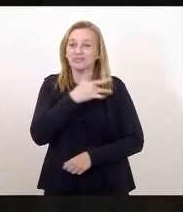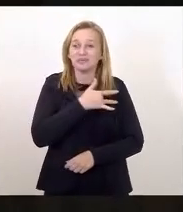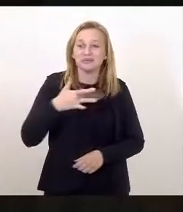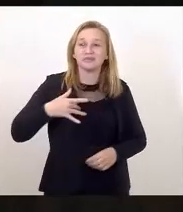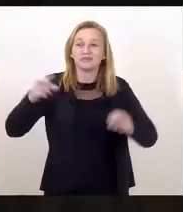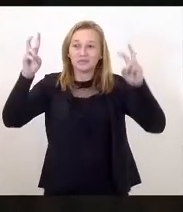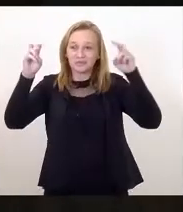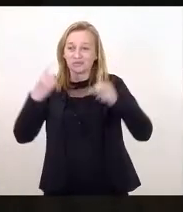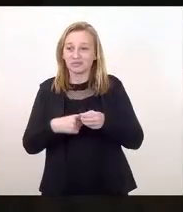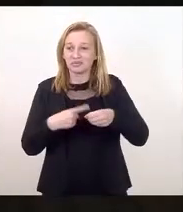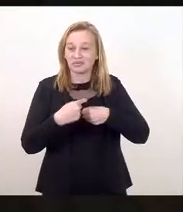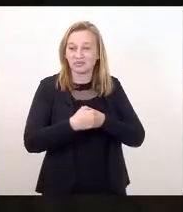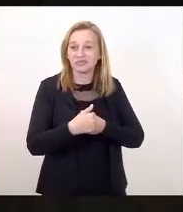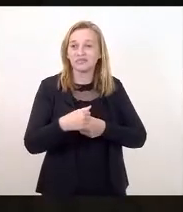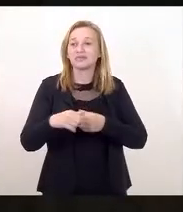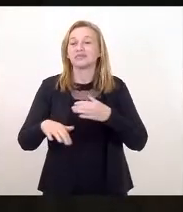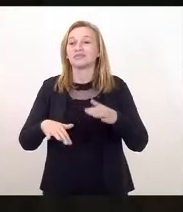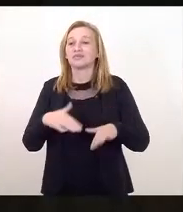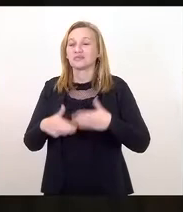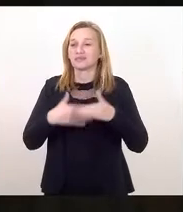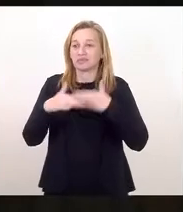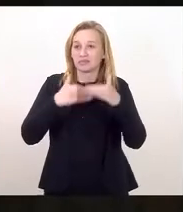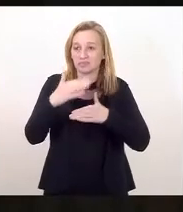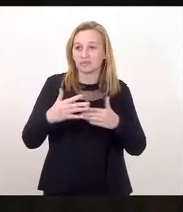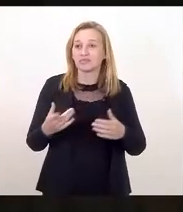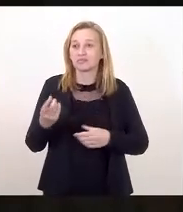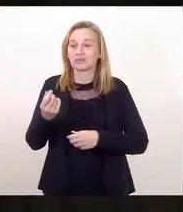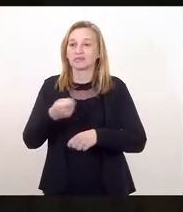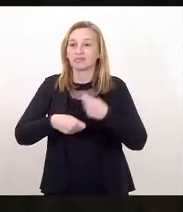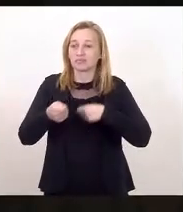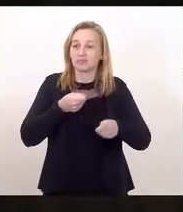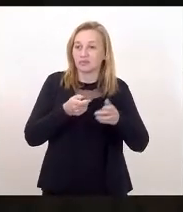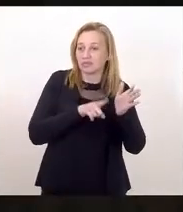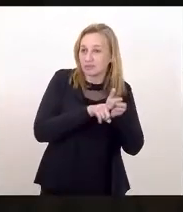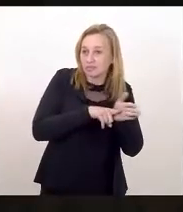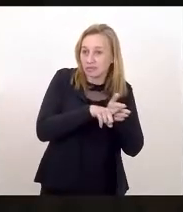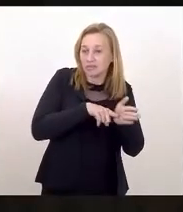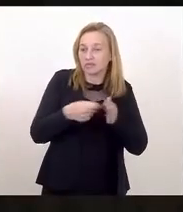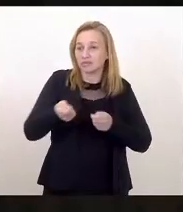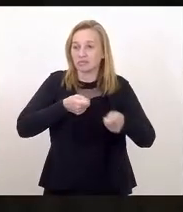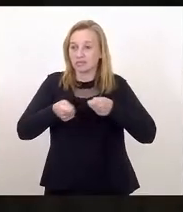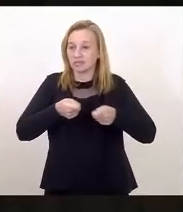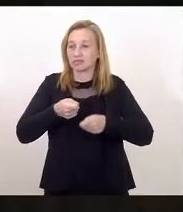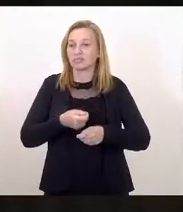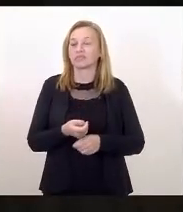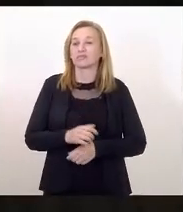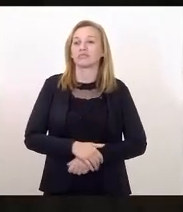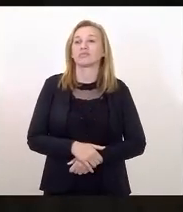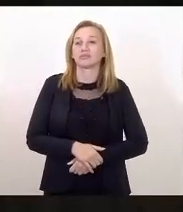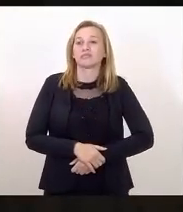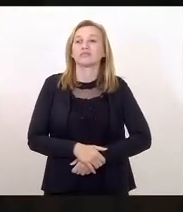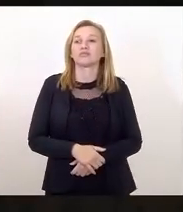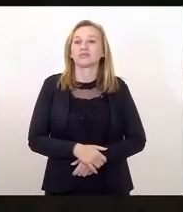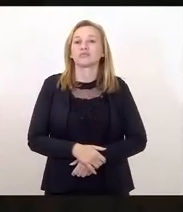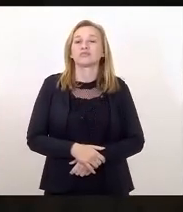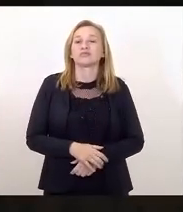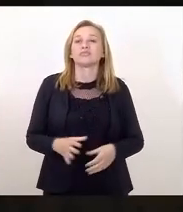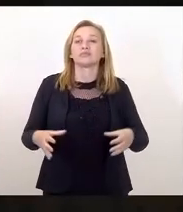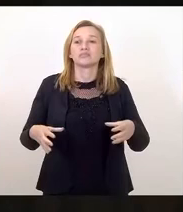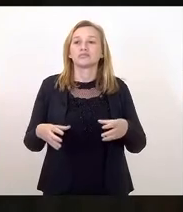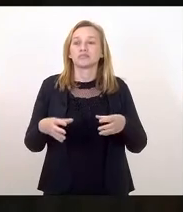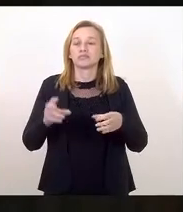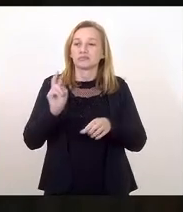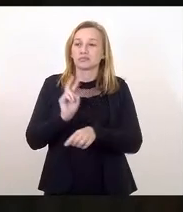Assuntos Municipais, Desenvolvimento Regional, de Orçamentos, Finanças, Fiscalização e Controle. Para emitir parecer, pela Defesa e